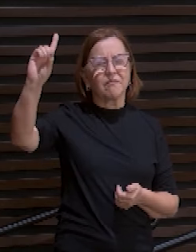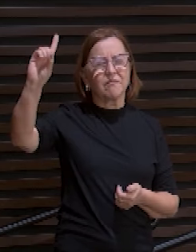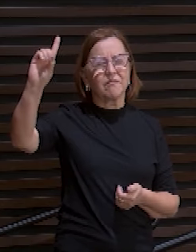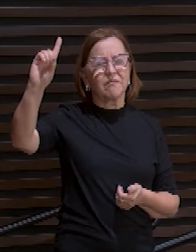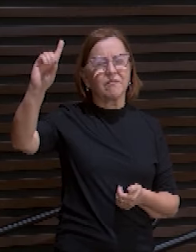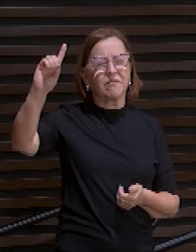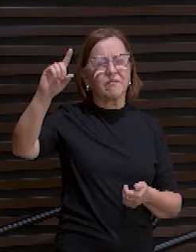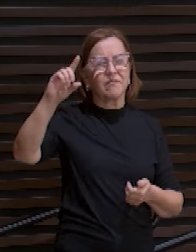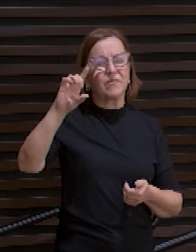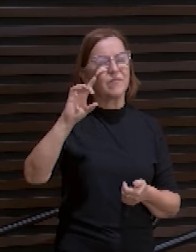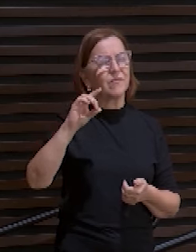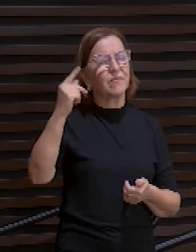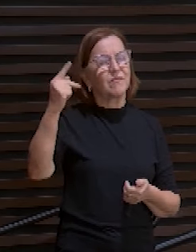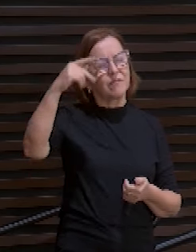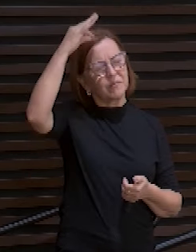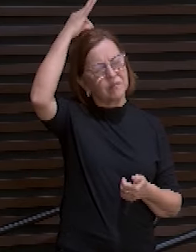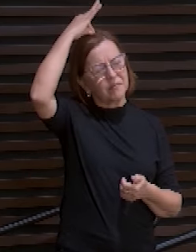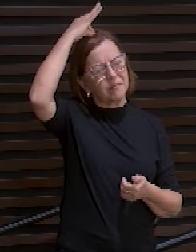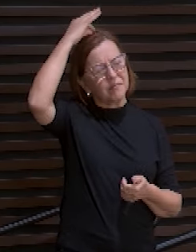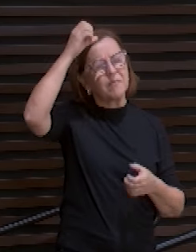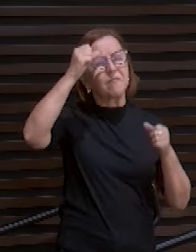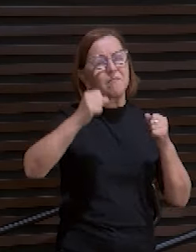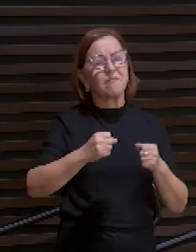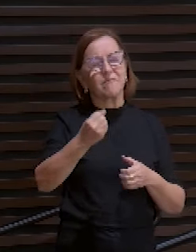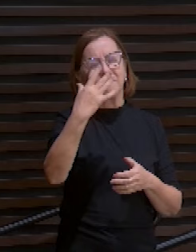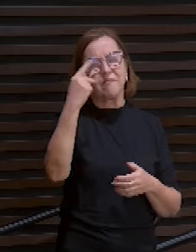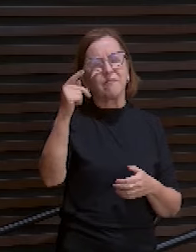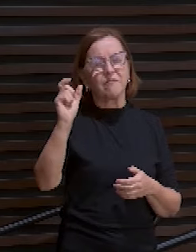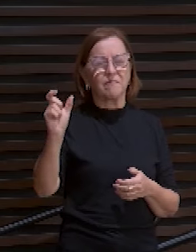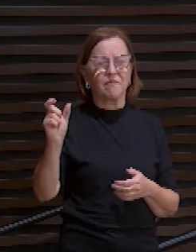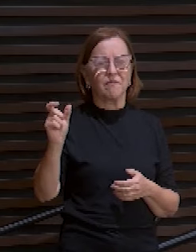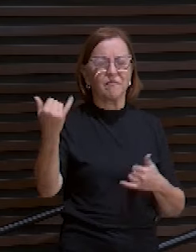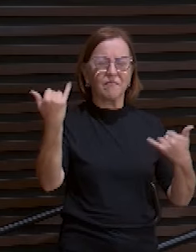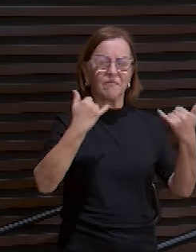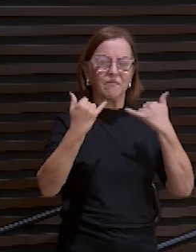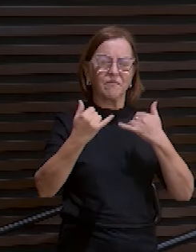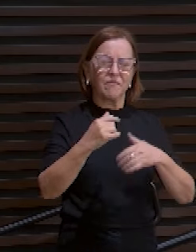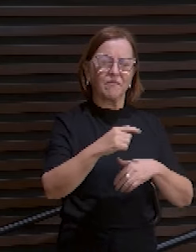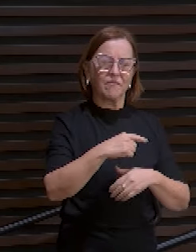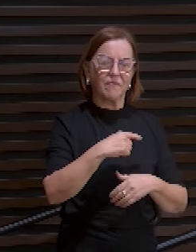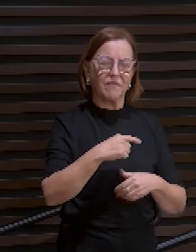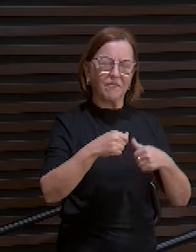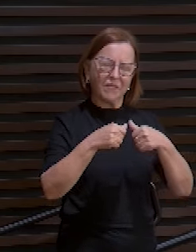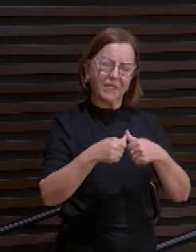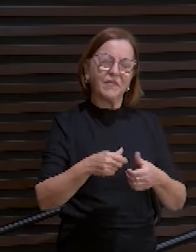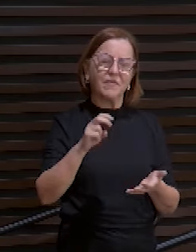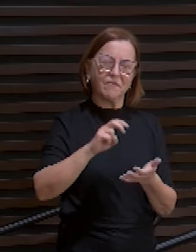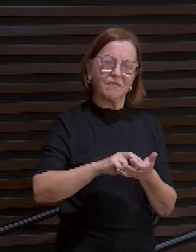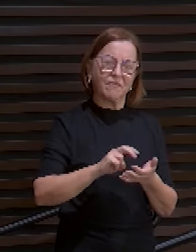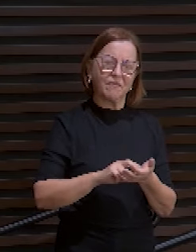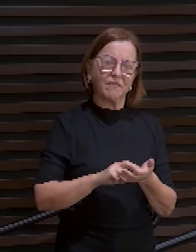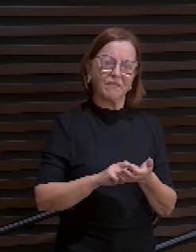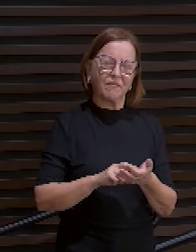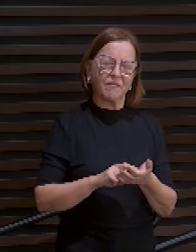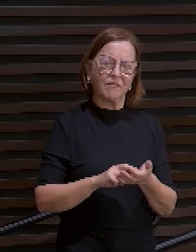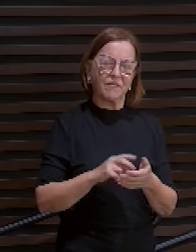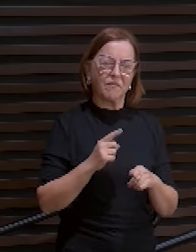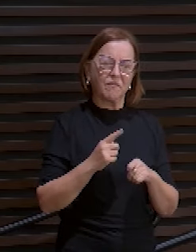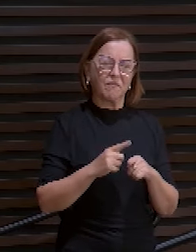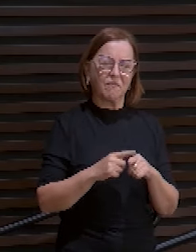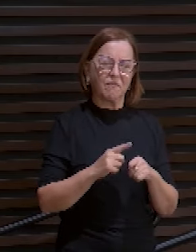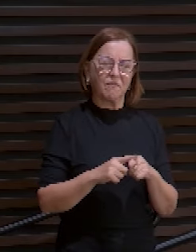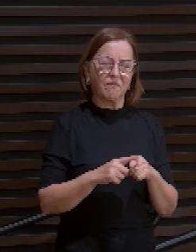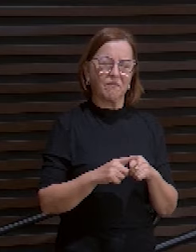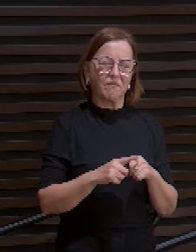teu espírito pode revelar a tua palavra fala conosco nessa manhã porque de nós mesmos Não temos